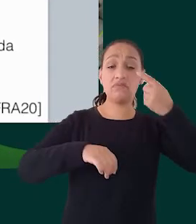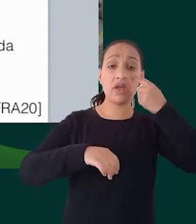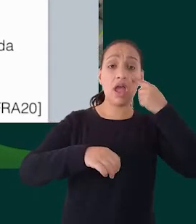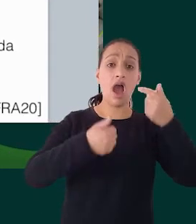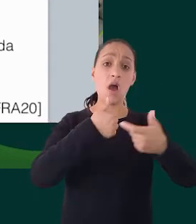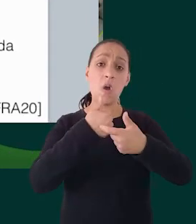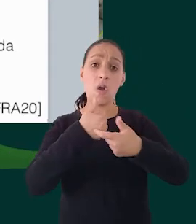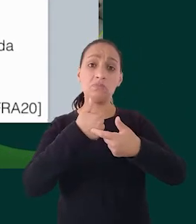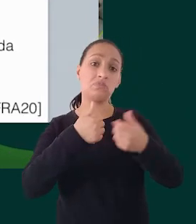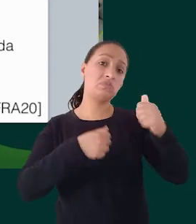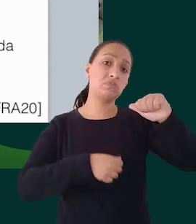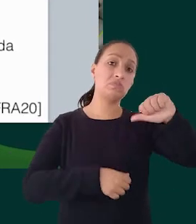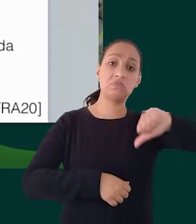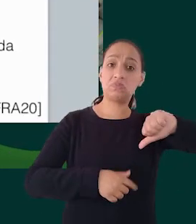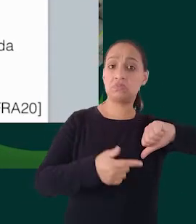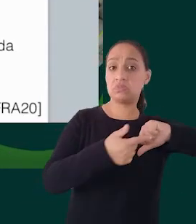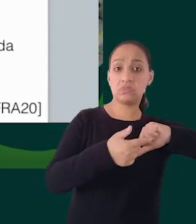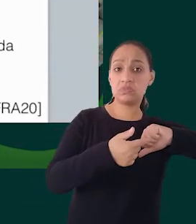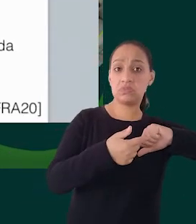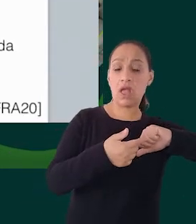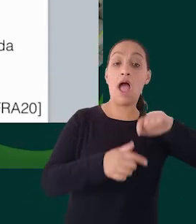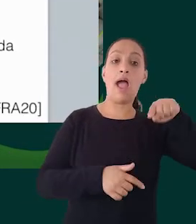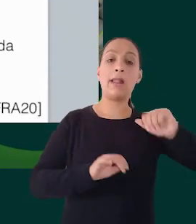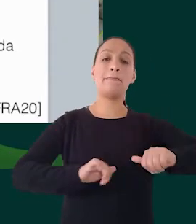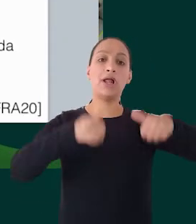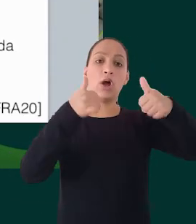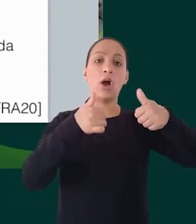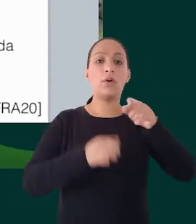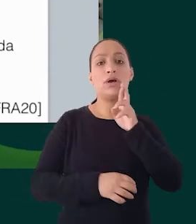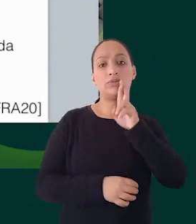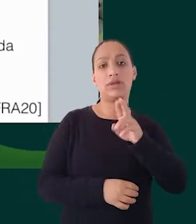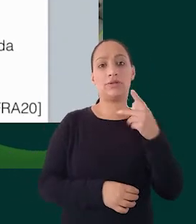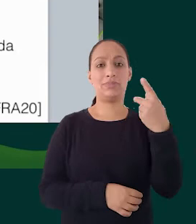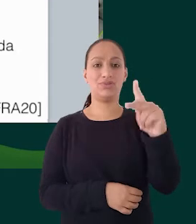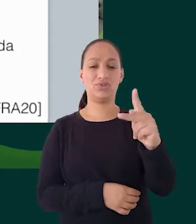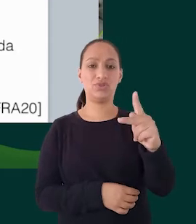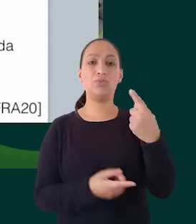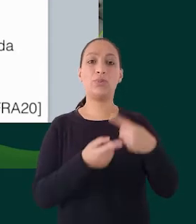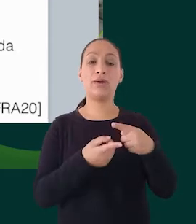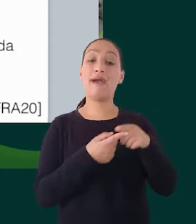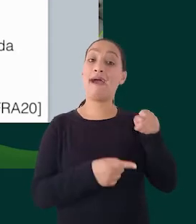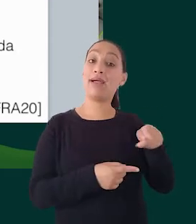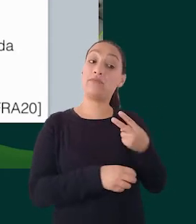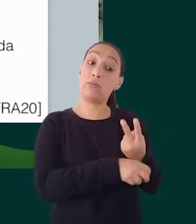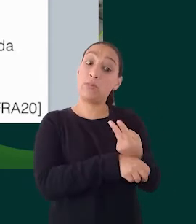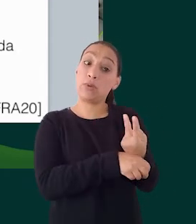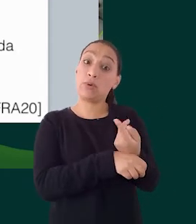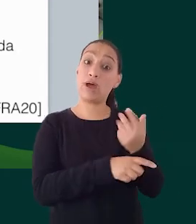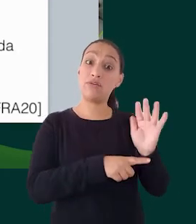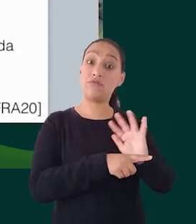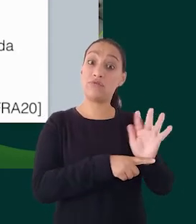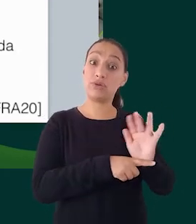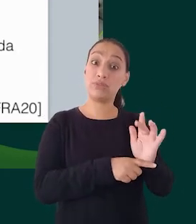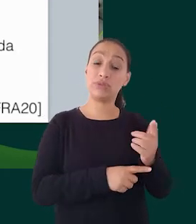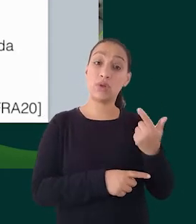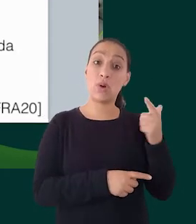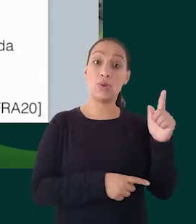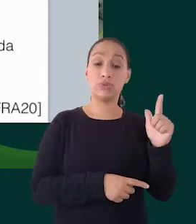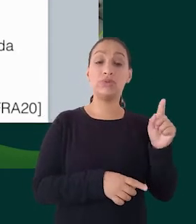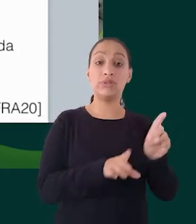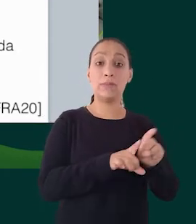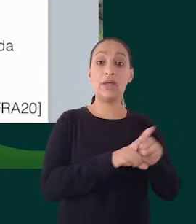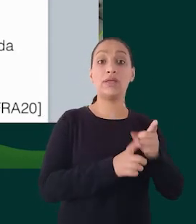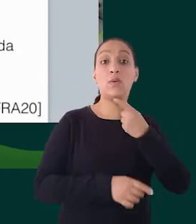fazer, vai melhorar esse resultado para ti, porque ela vai procurar filmes em outros usuários que